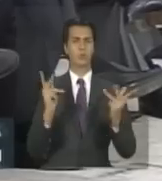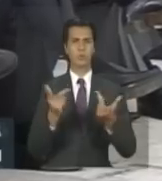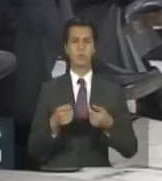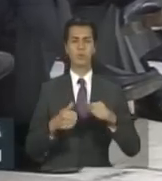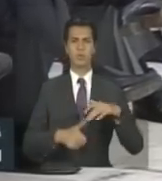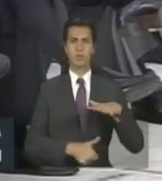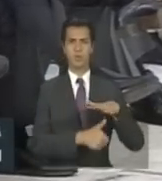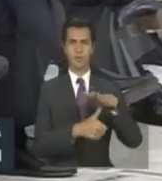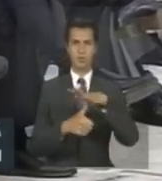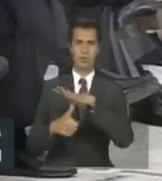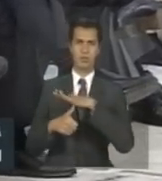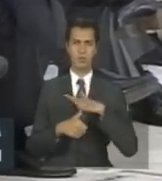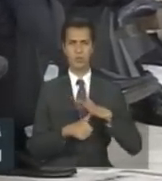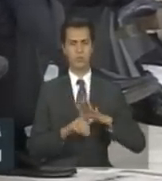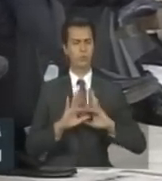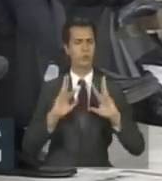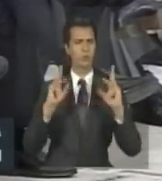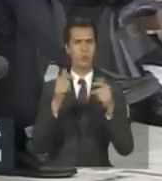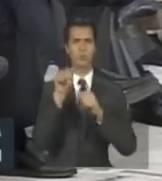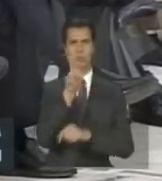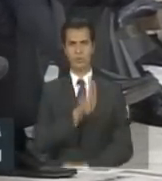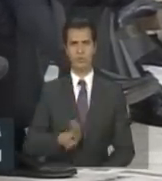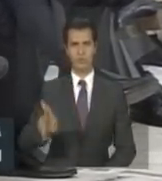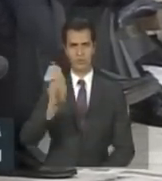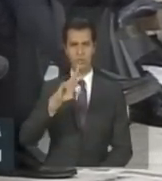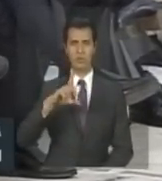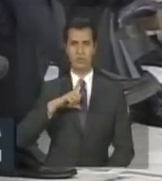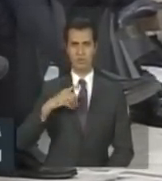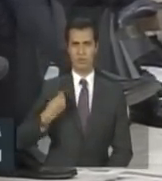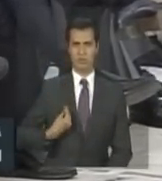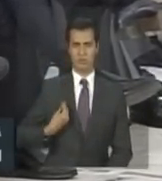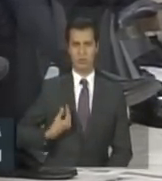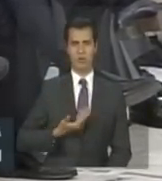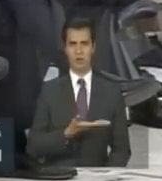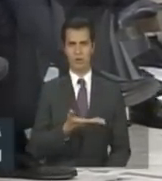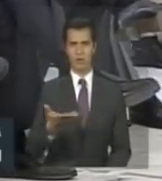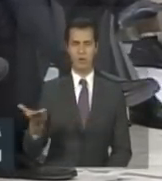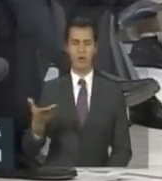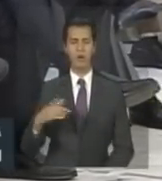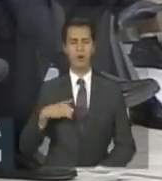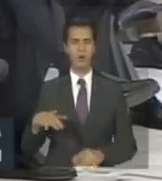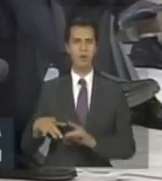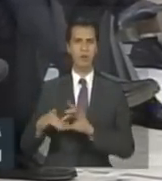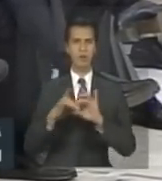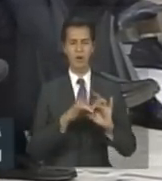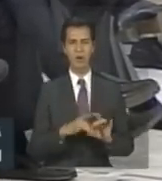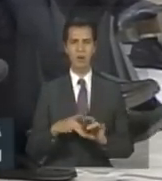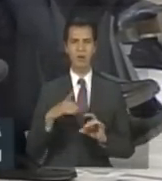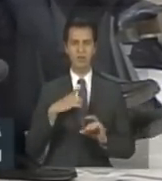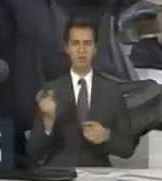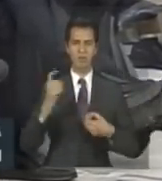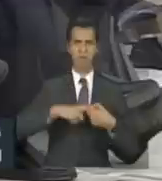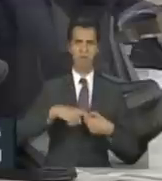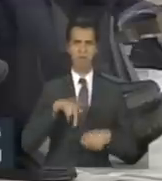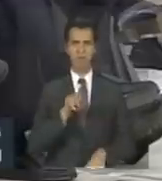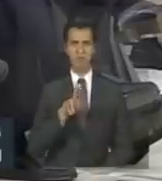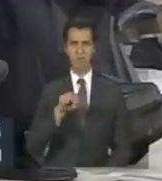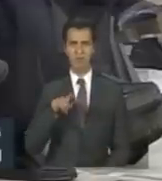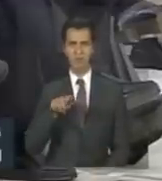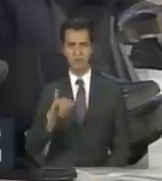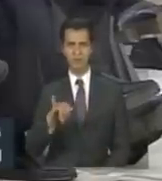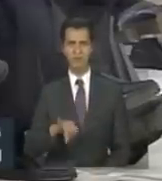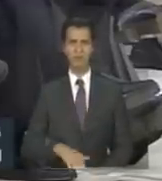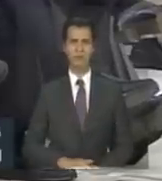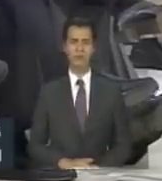os reitores de todas as universidades que formam estudantes beneficiados pelo ProUni.